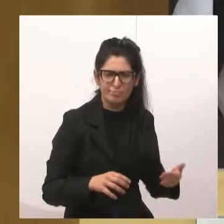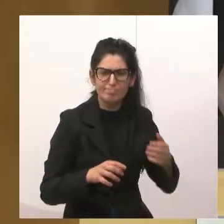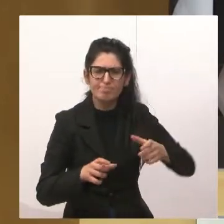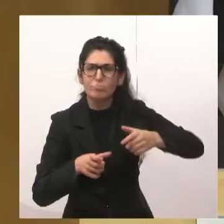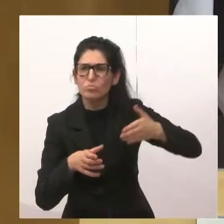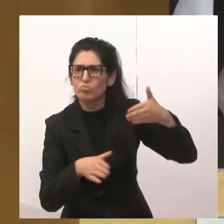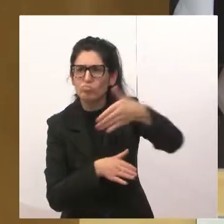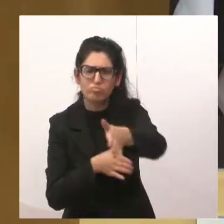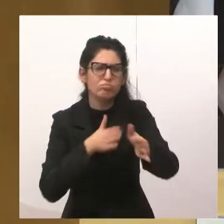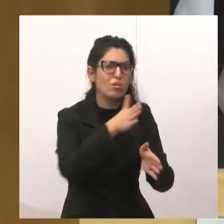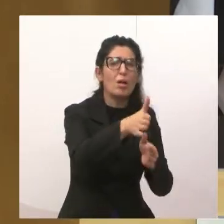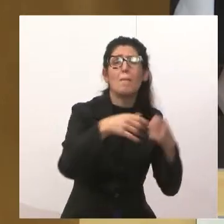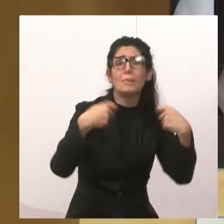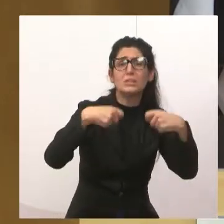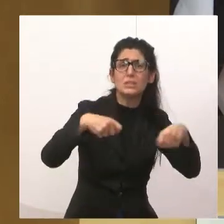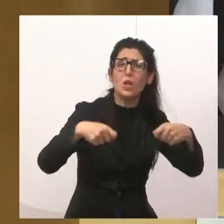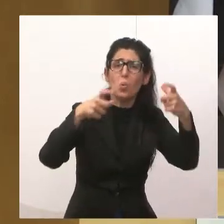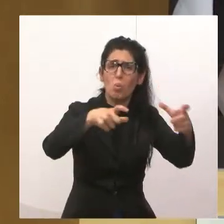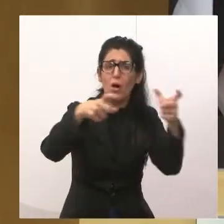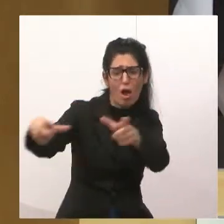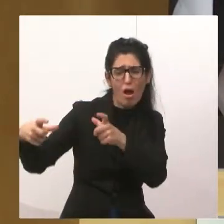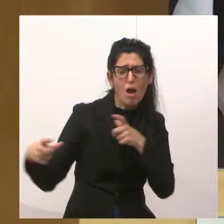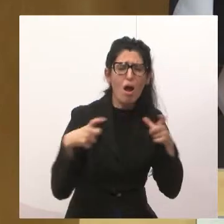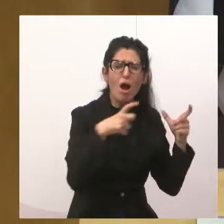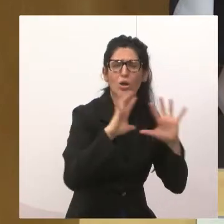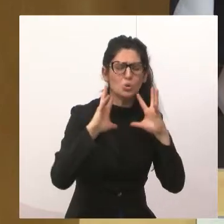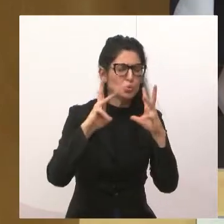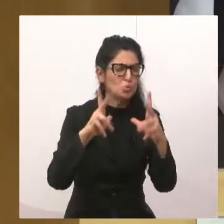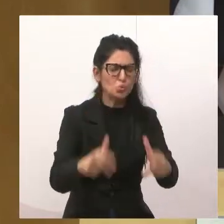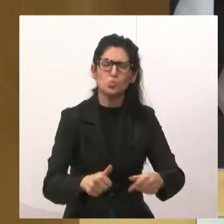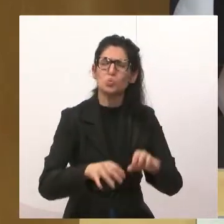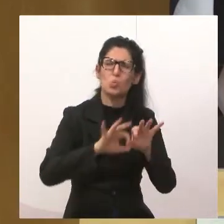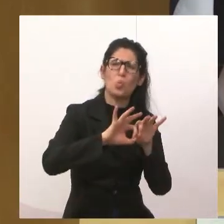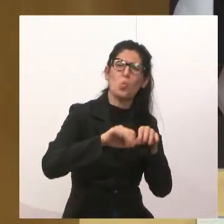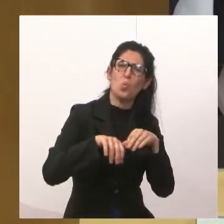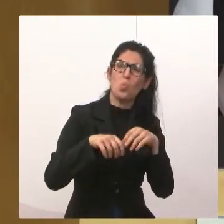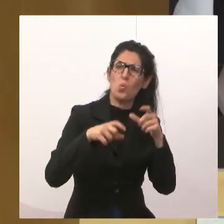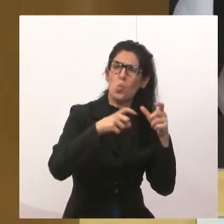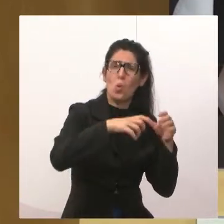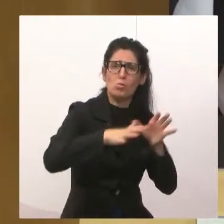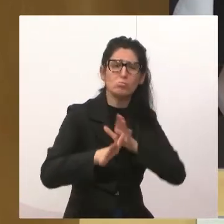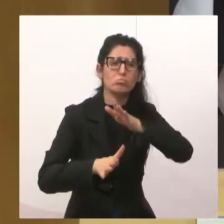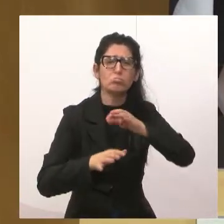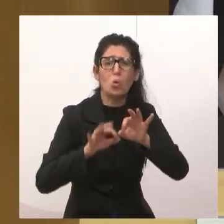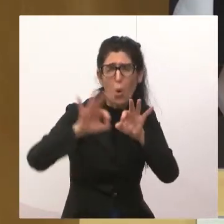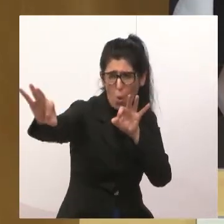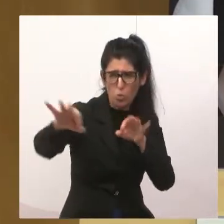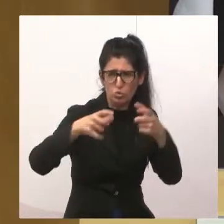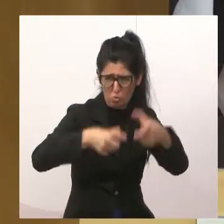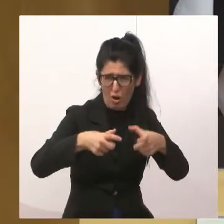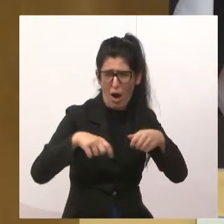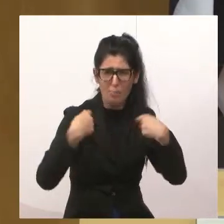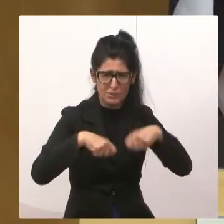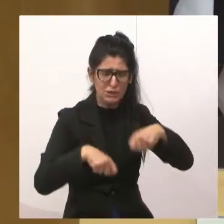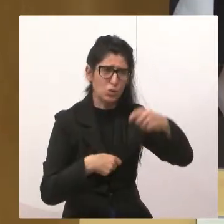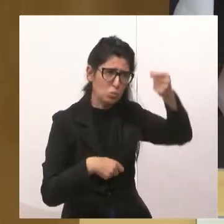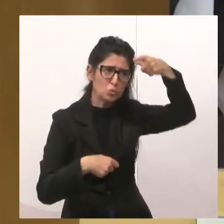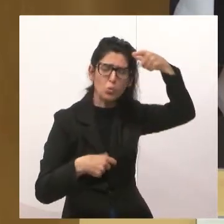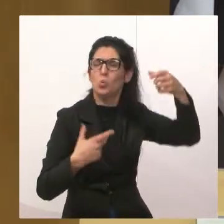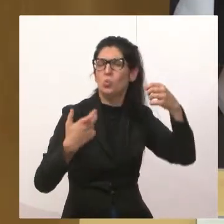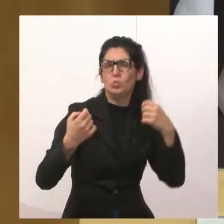essas atividades para os bairros, visando ali ter um espaço adequado para o idoso, seja na área cultural, na